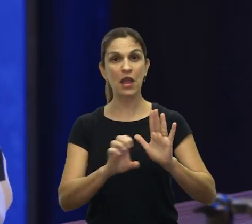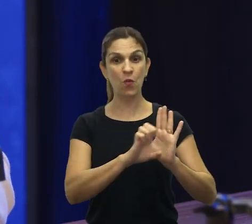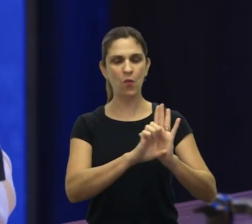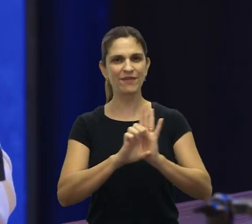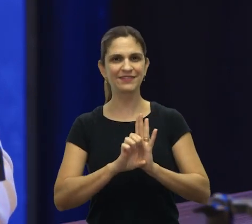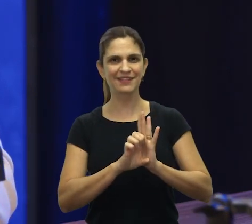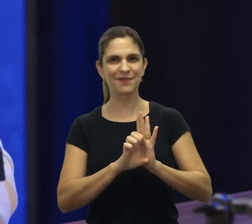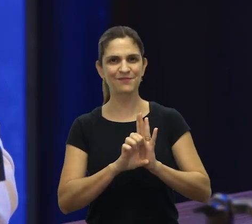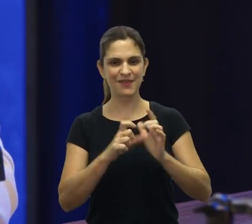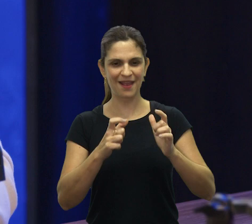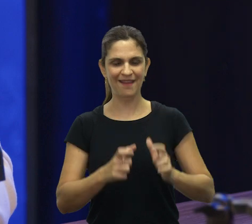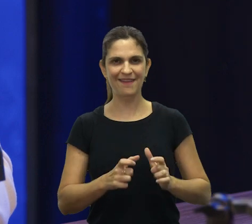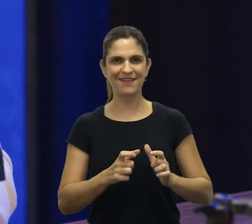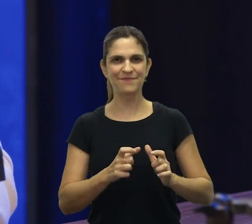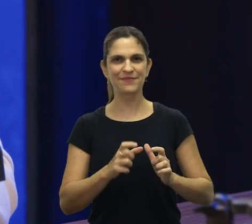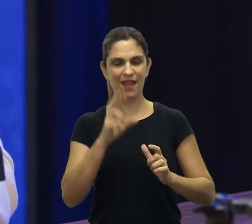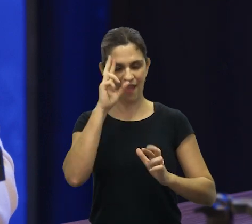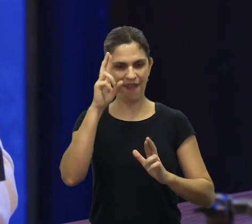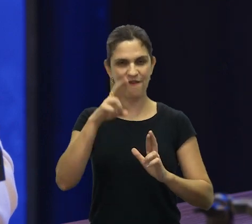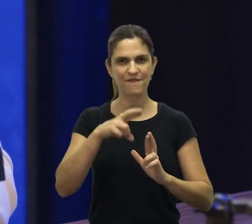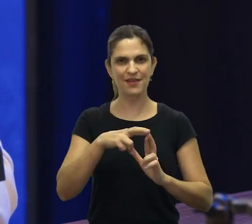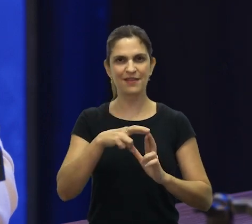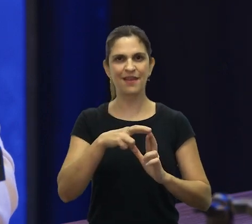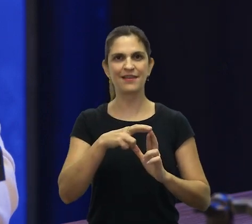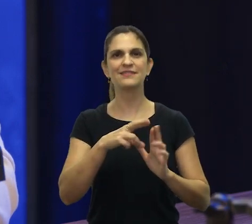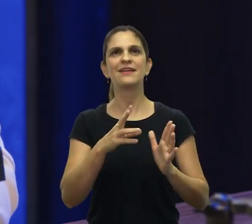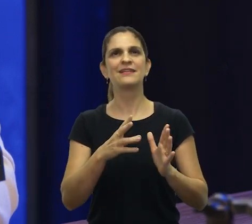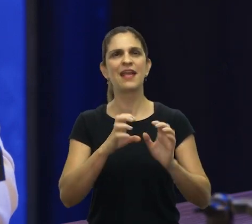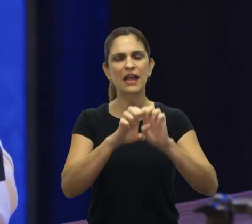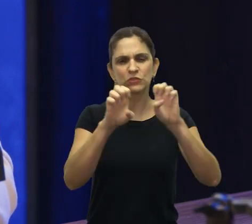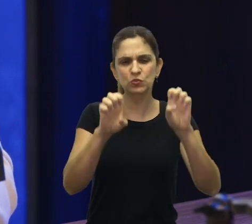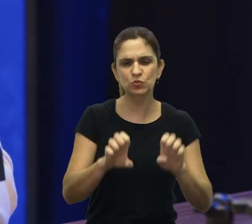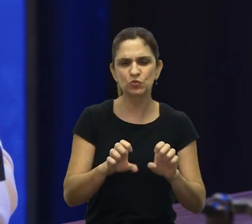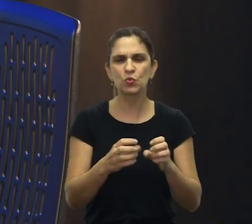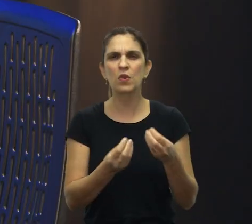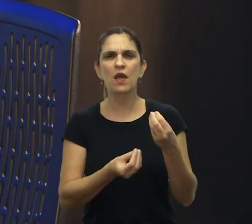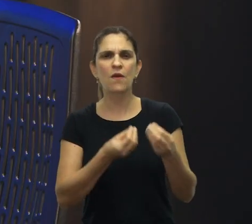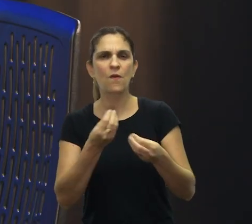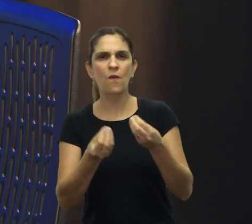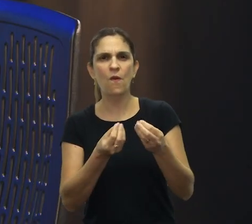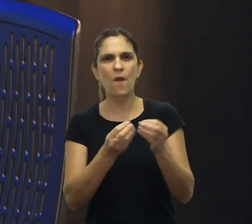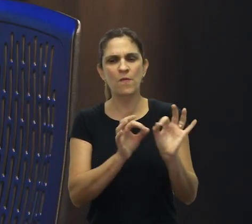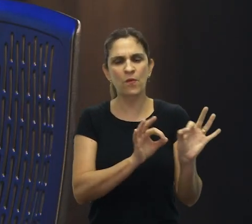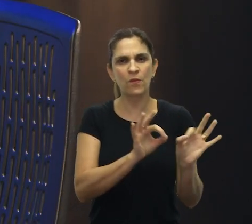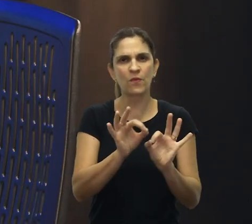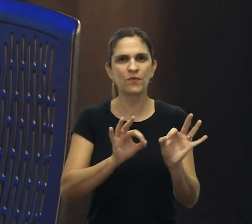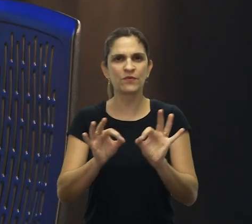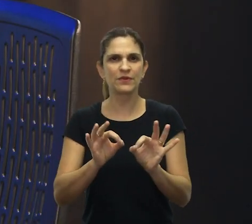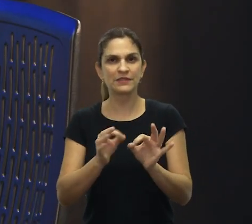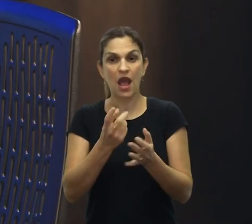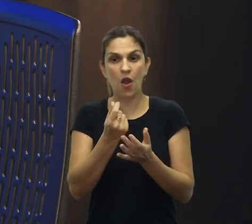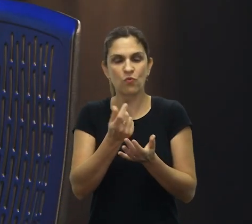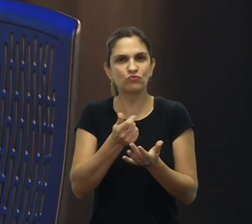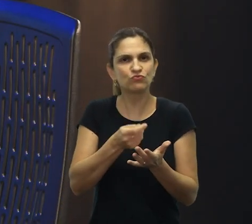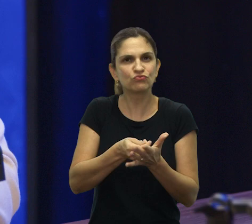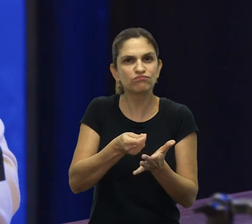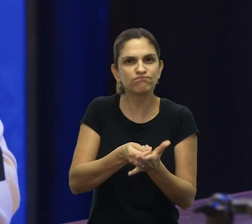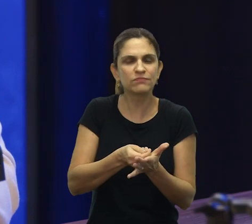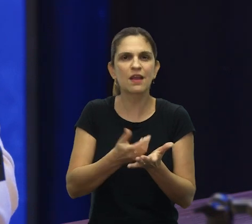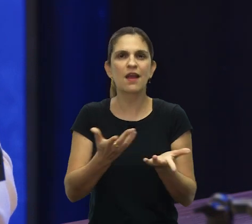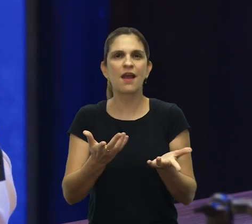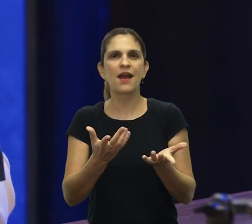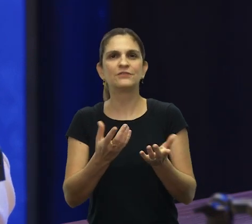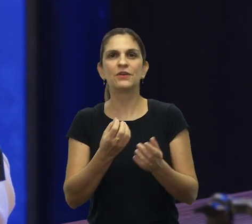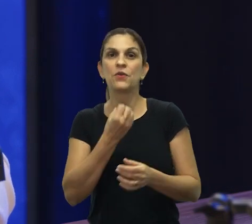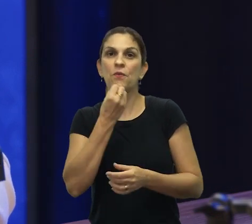modelo. Olha, hoje nós já sabemos como funciona, qual a estrutura necessária, quanto custa isso e qual é o bem que pode